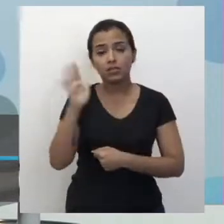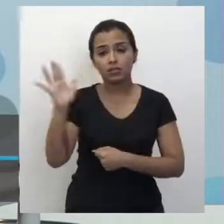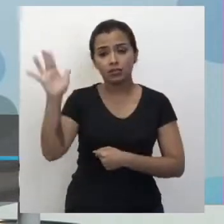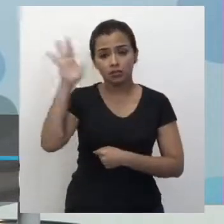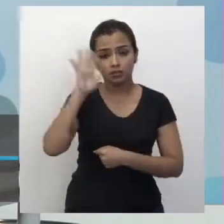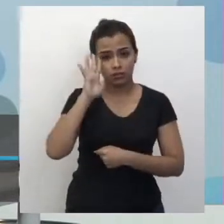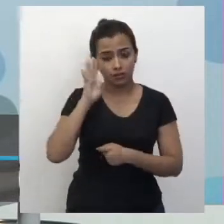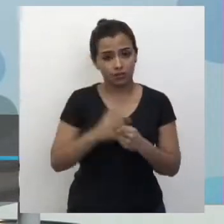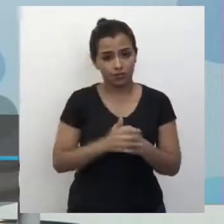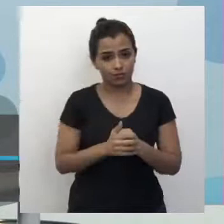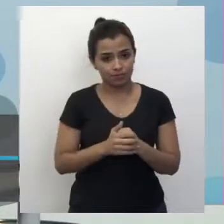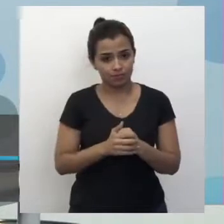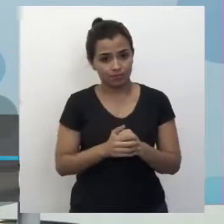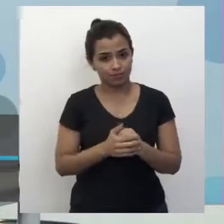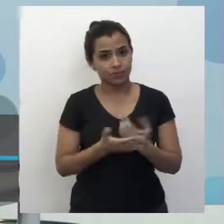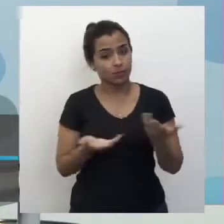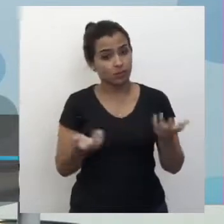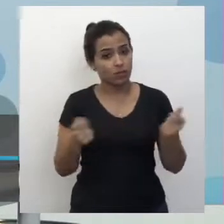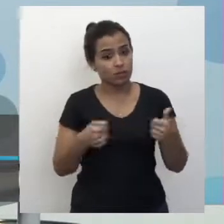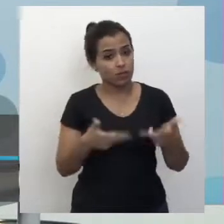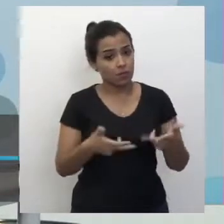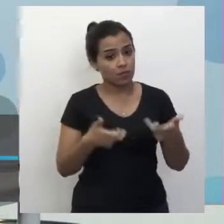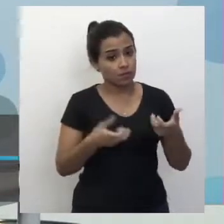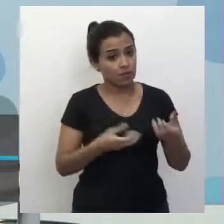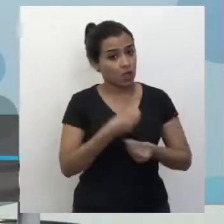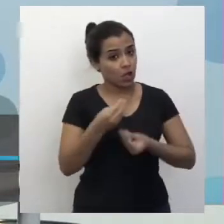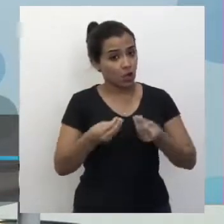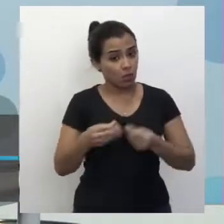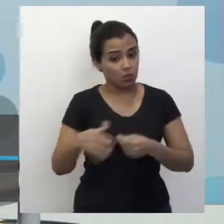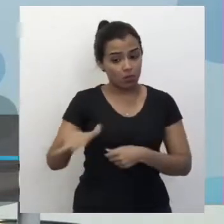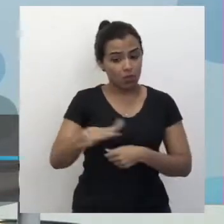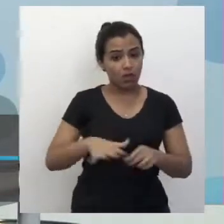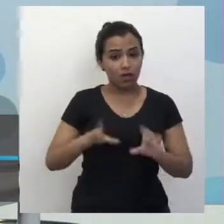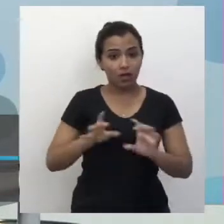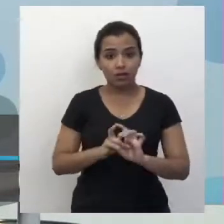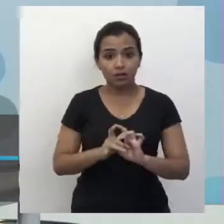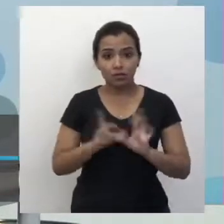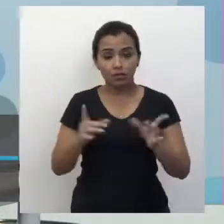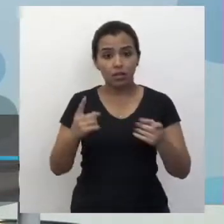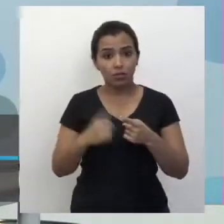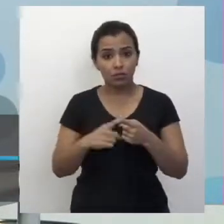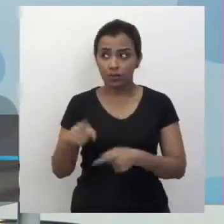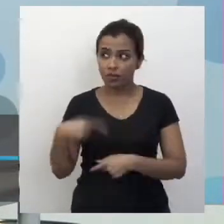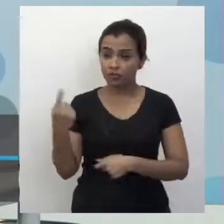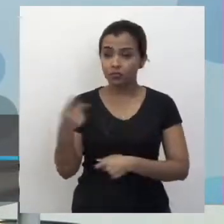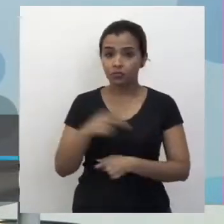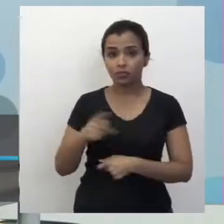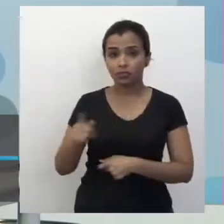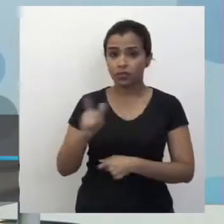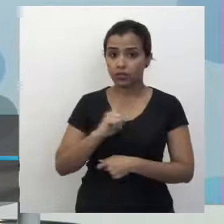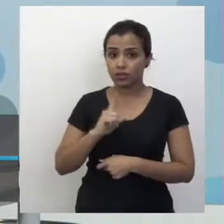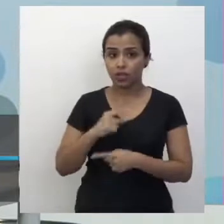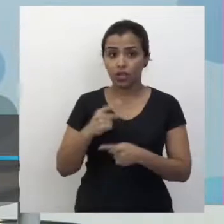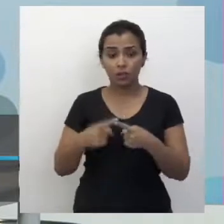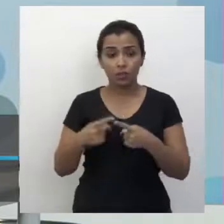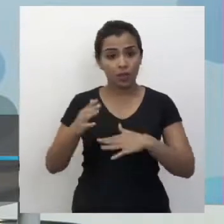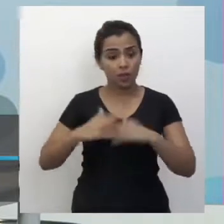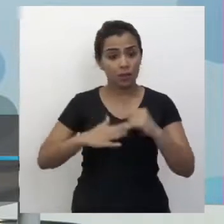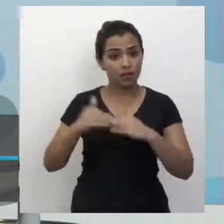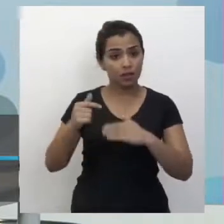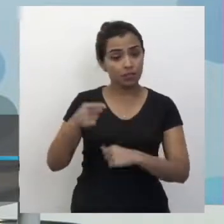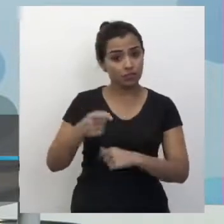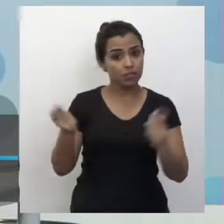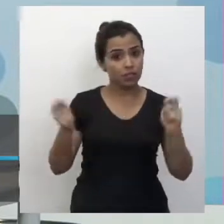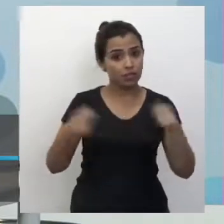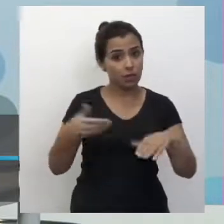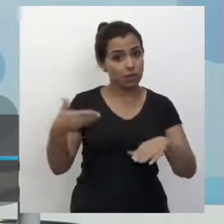percebe o campo de liberdade, já que a gente está conversando sobre isso hoje, que nós professores temos. Porque a partir dessa habilidade você pode